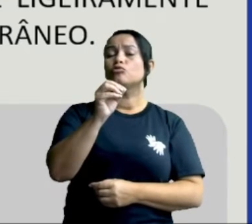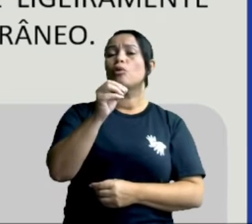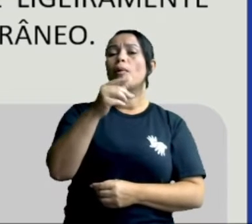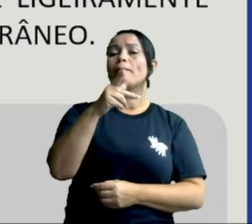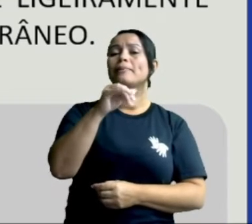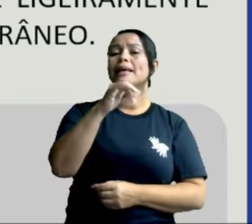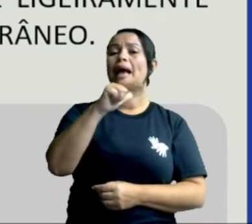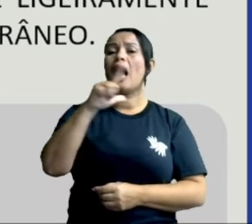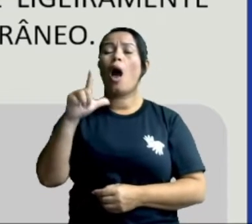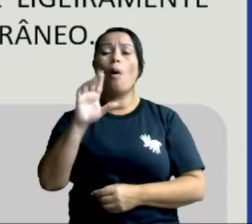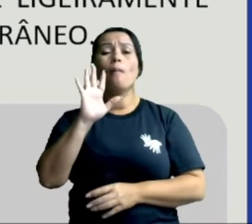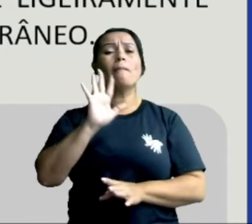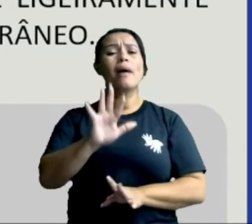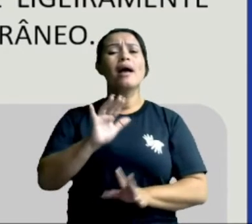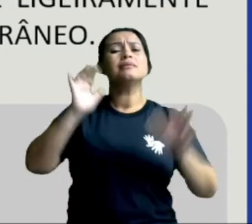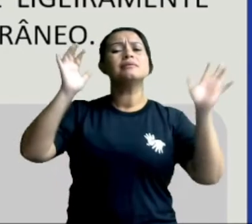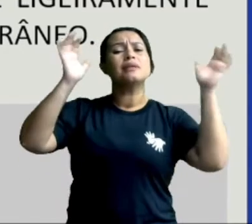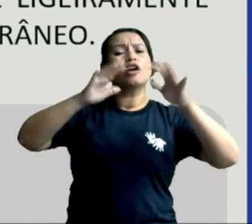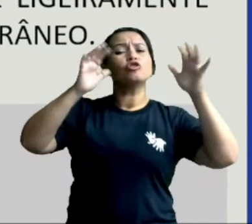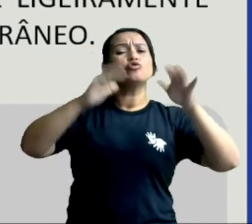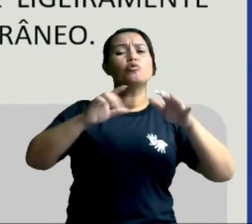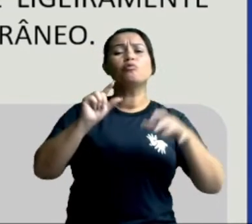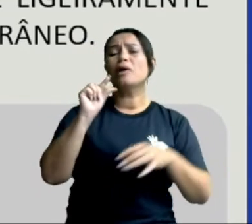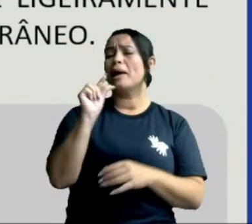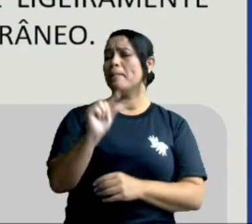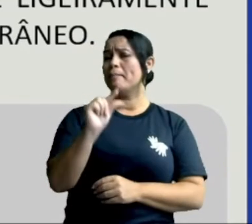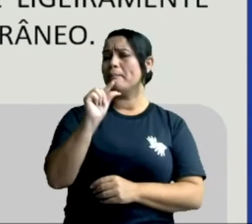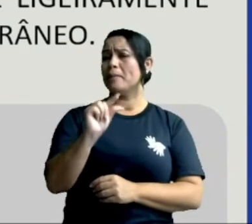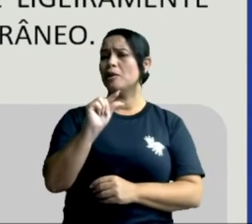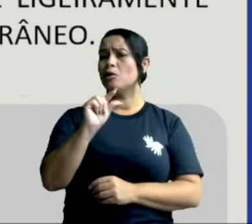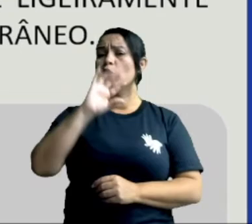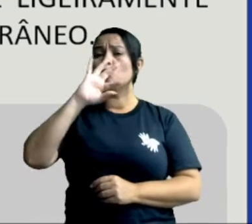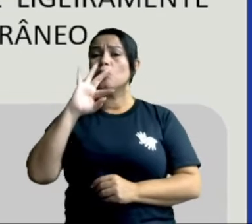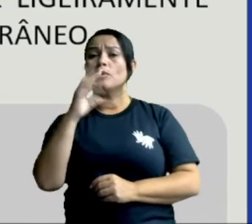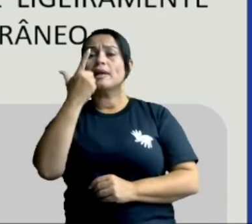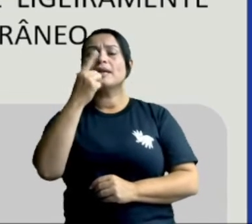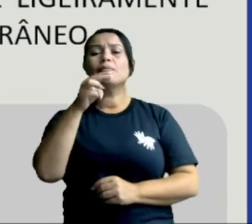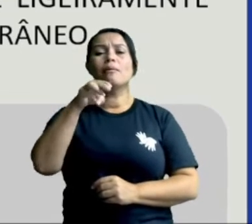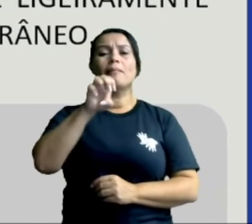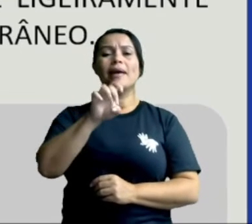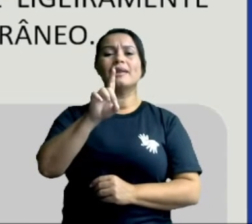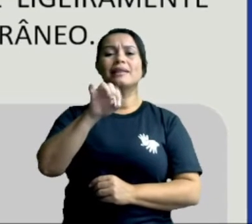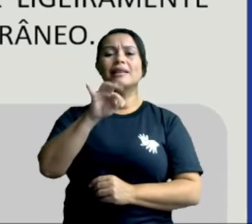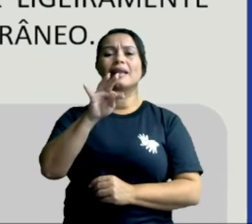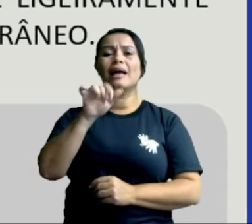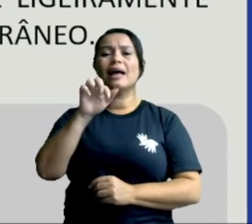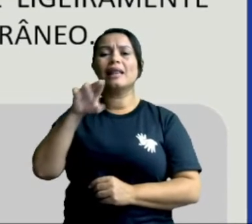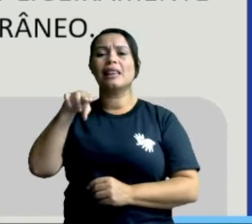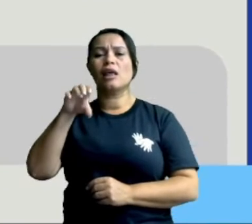quantidade de chuva é ligeiramente menor no clima Mediterrâneo